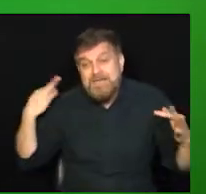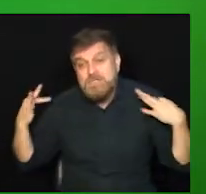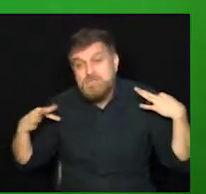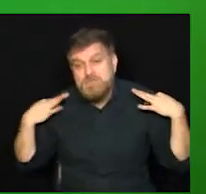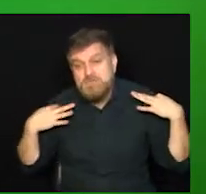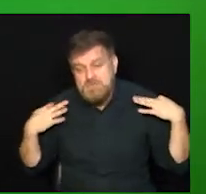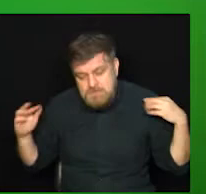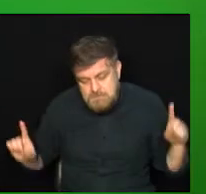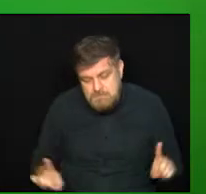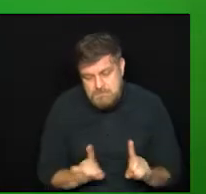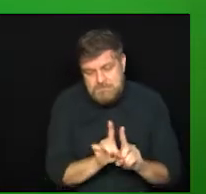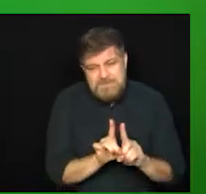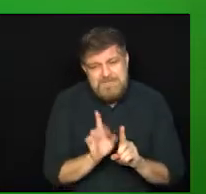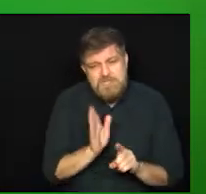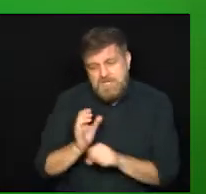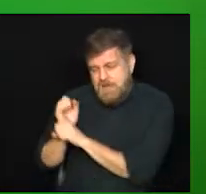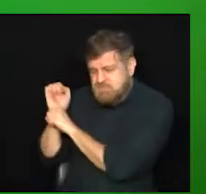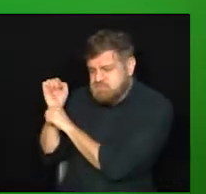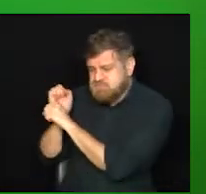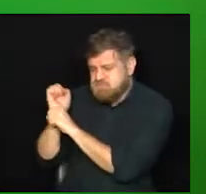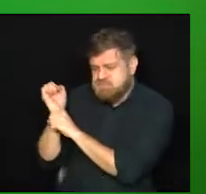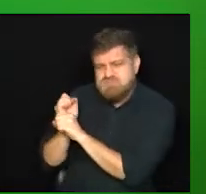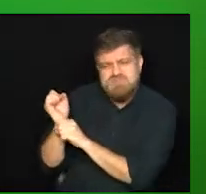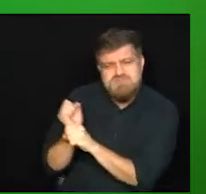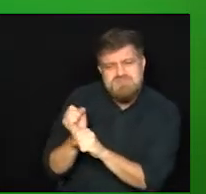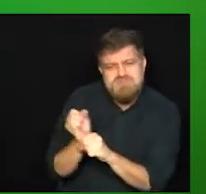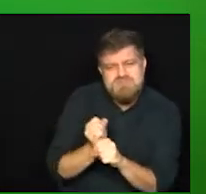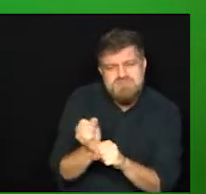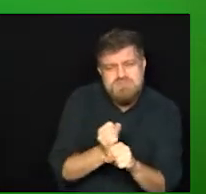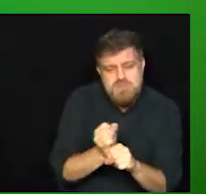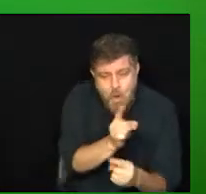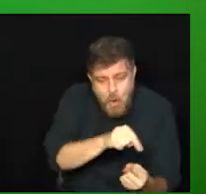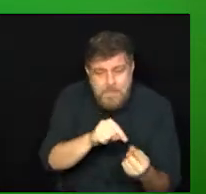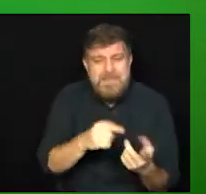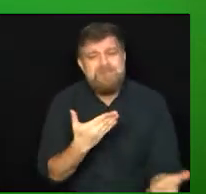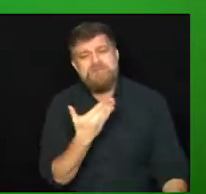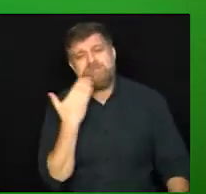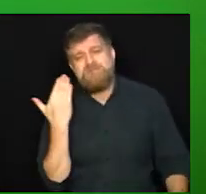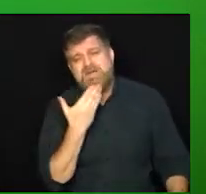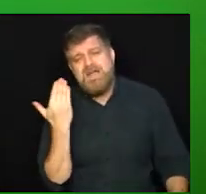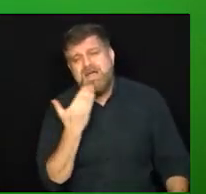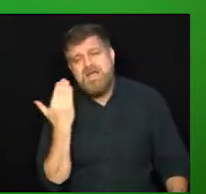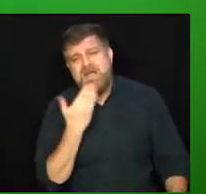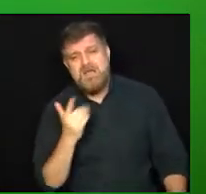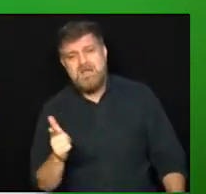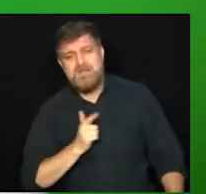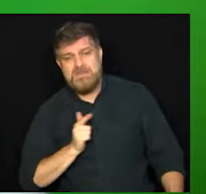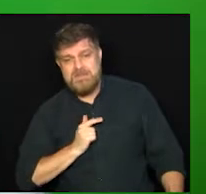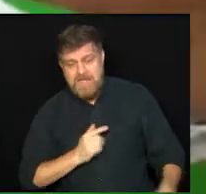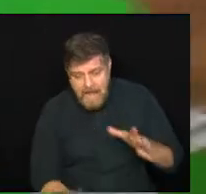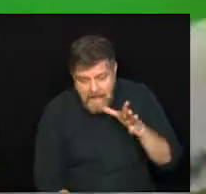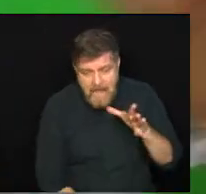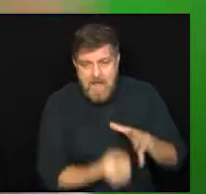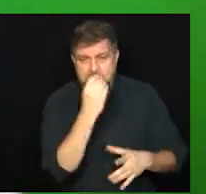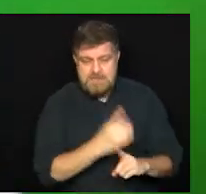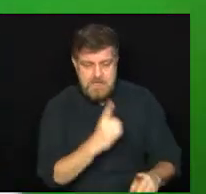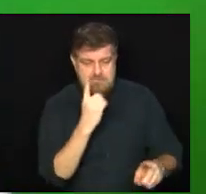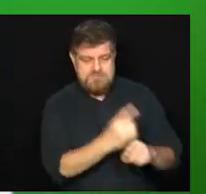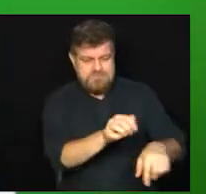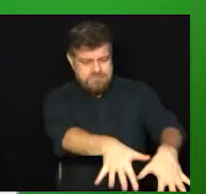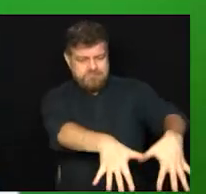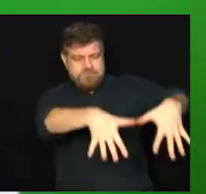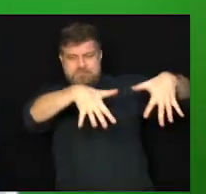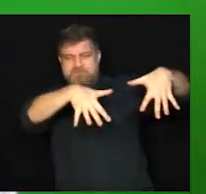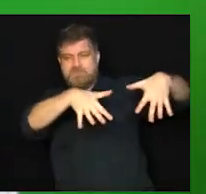há vários anos, que facilite a captação de eventos. Porque os senhores devem